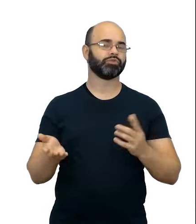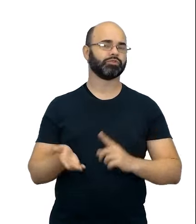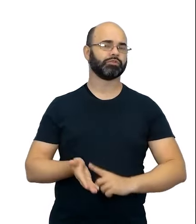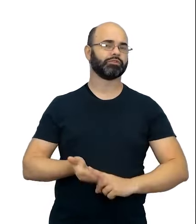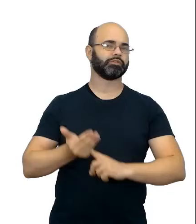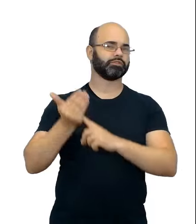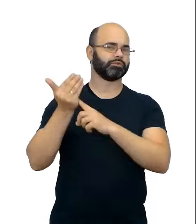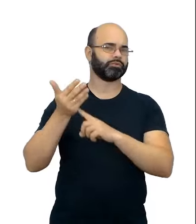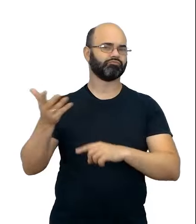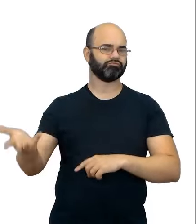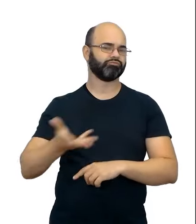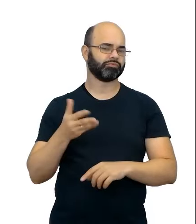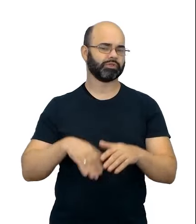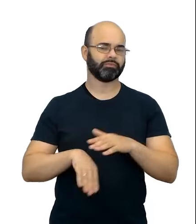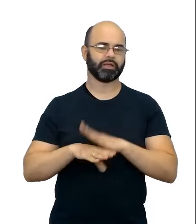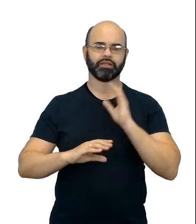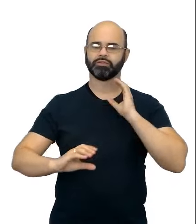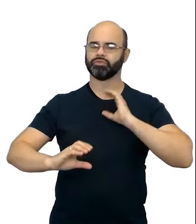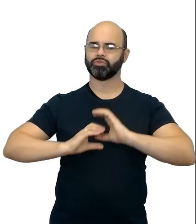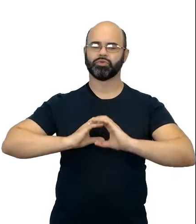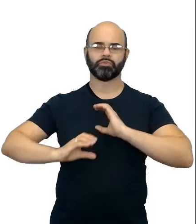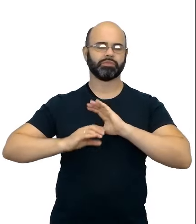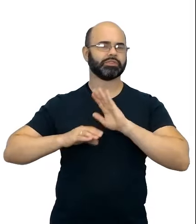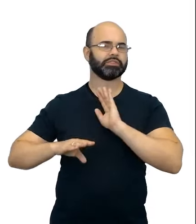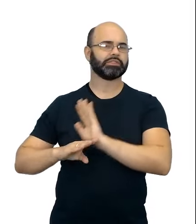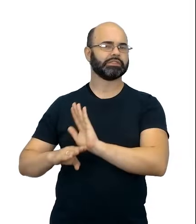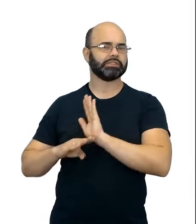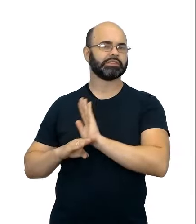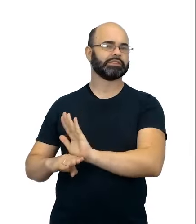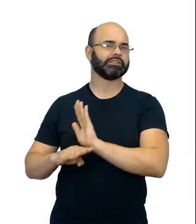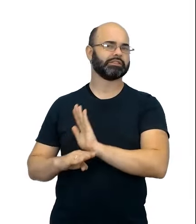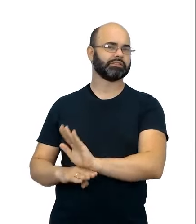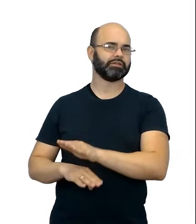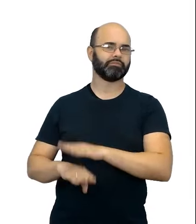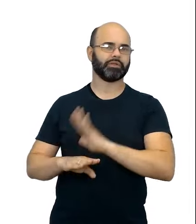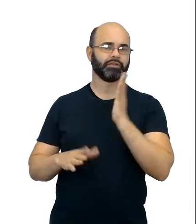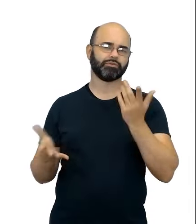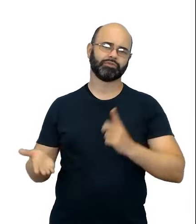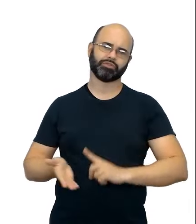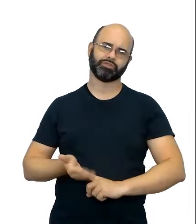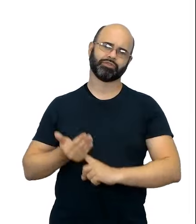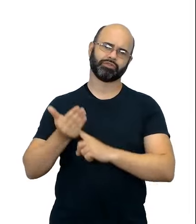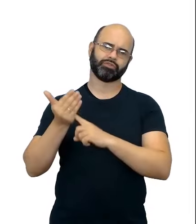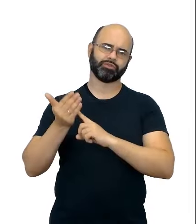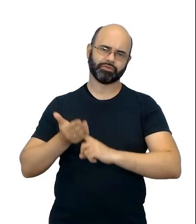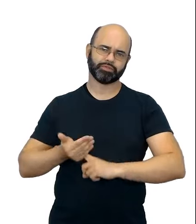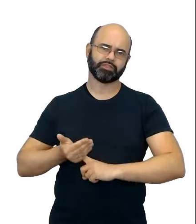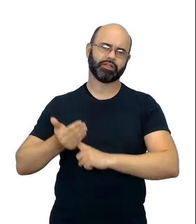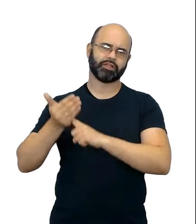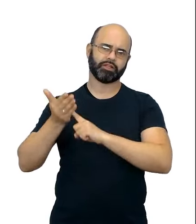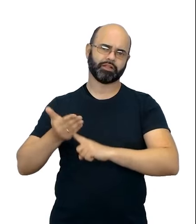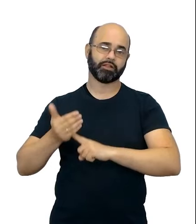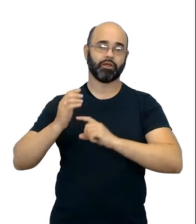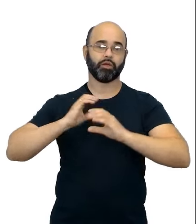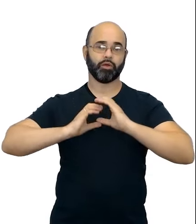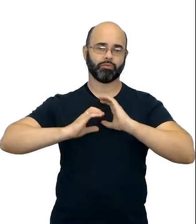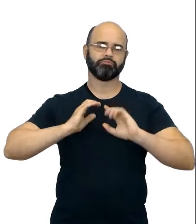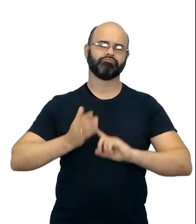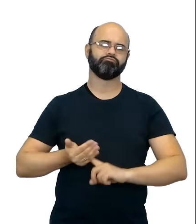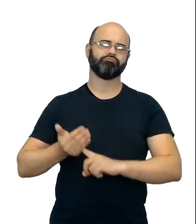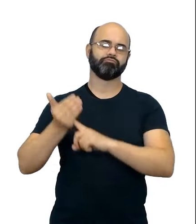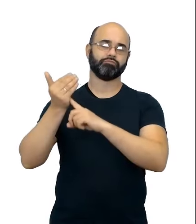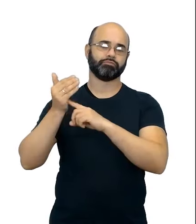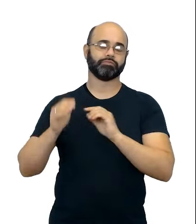mais velocidade na comunicação, muito mais tecnologia no ato de se comunicar. E